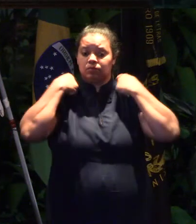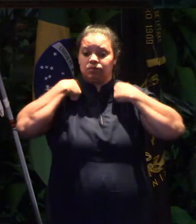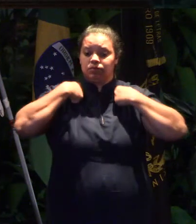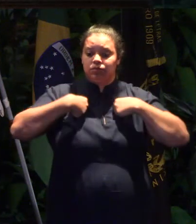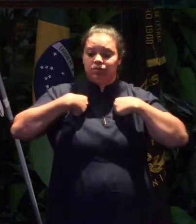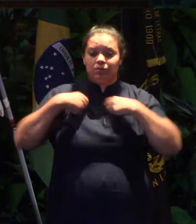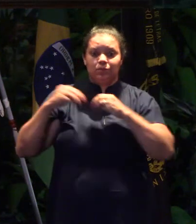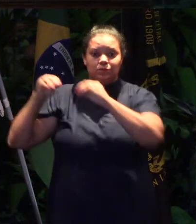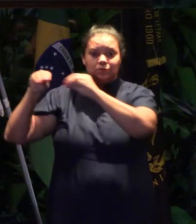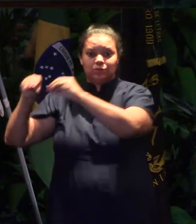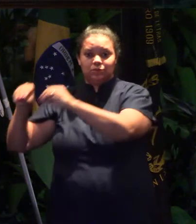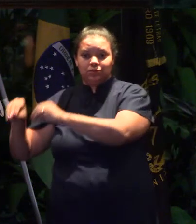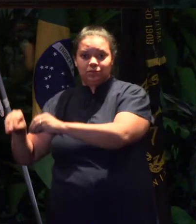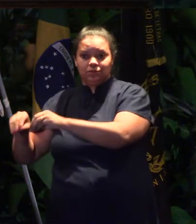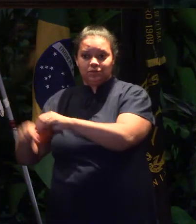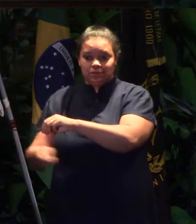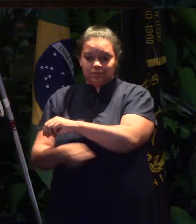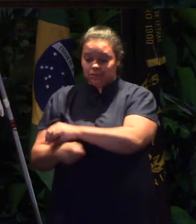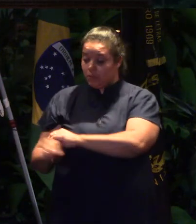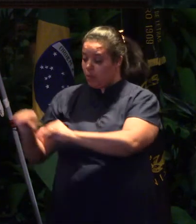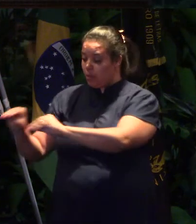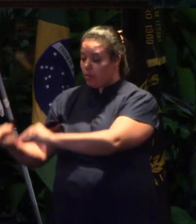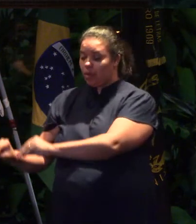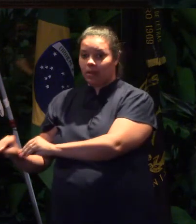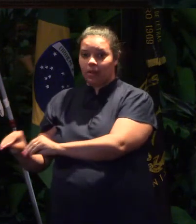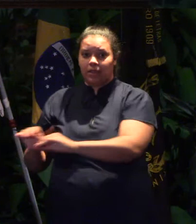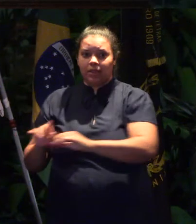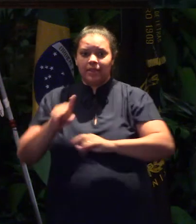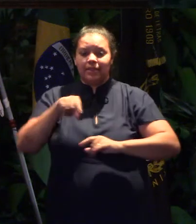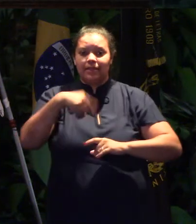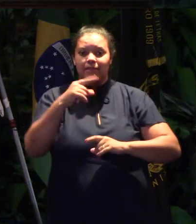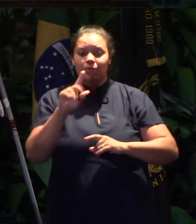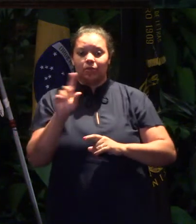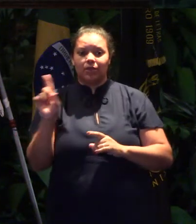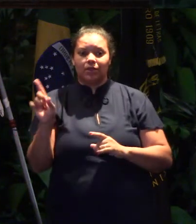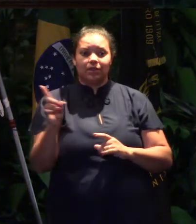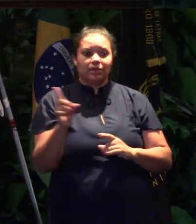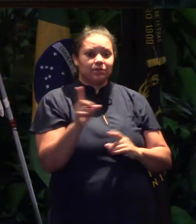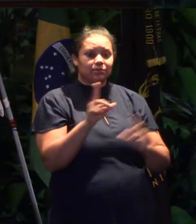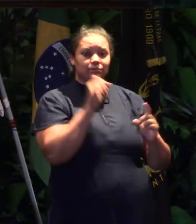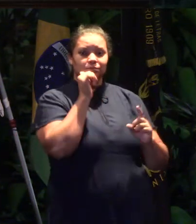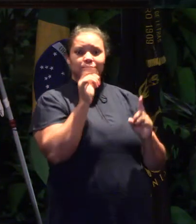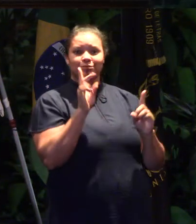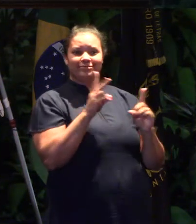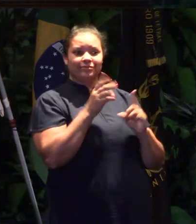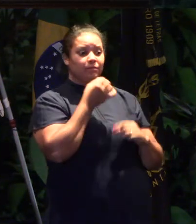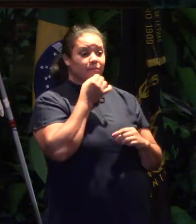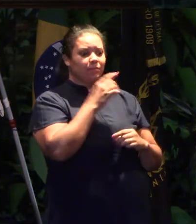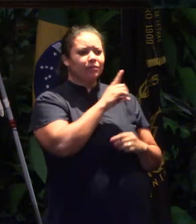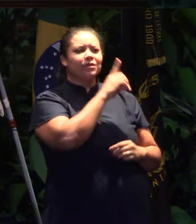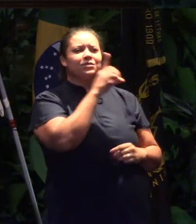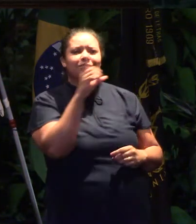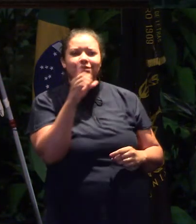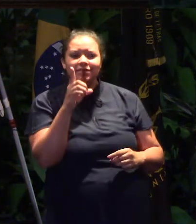mesa central com a bengala. Depois, virei para ela e disse: "Bom dia, gente.